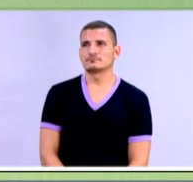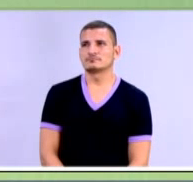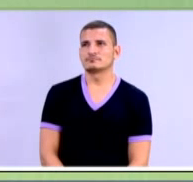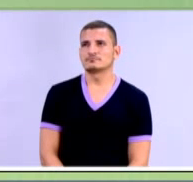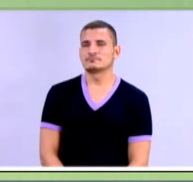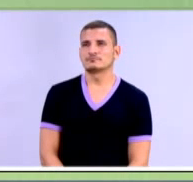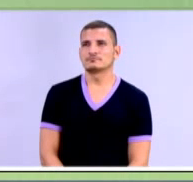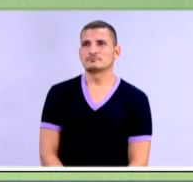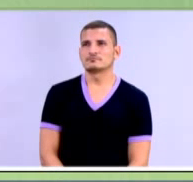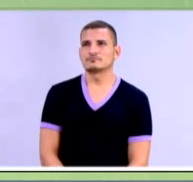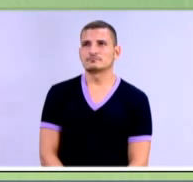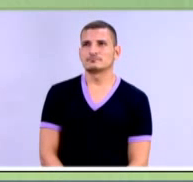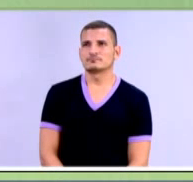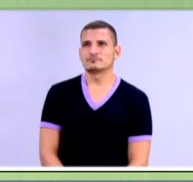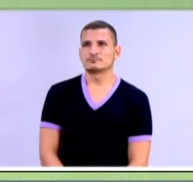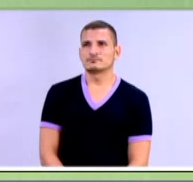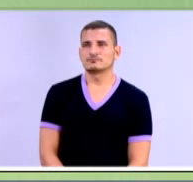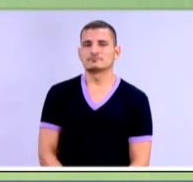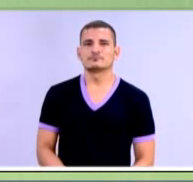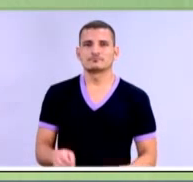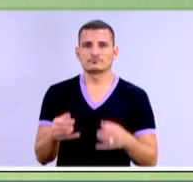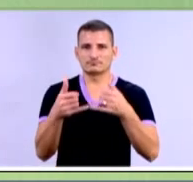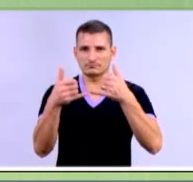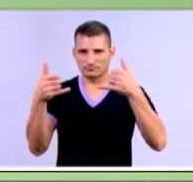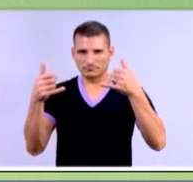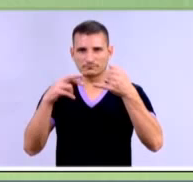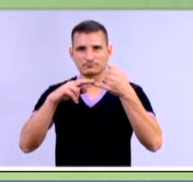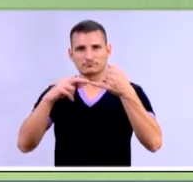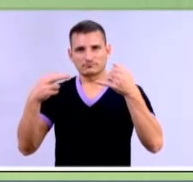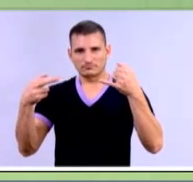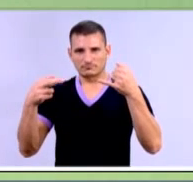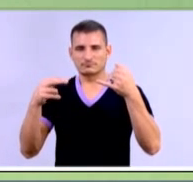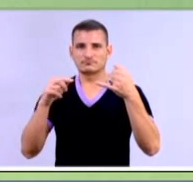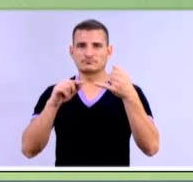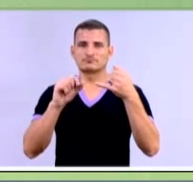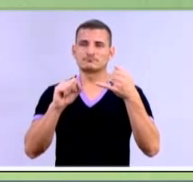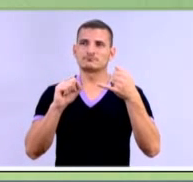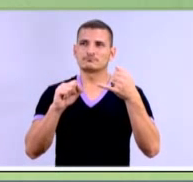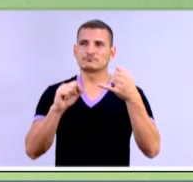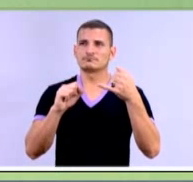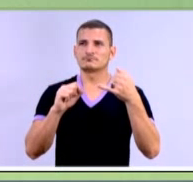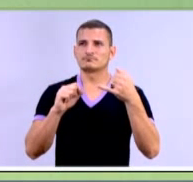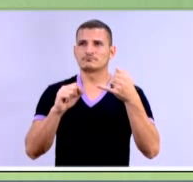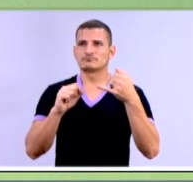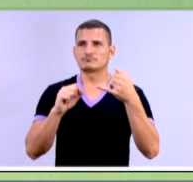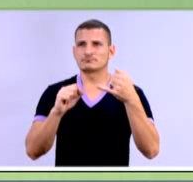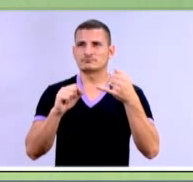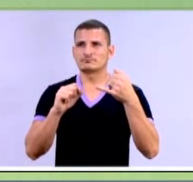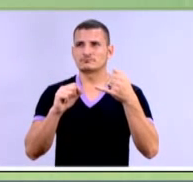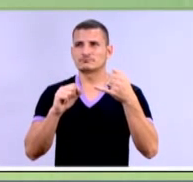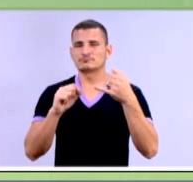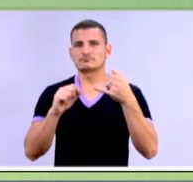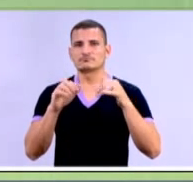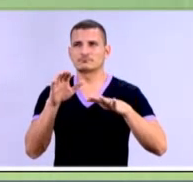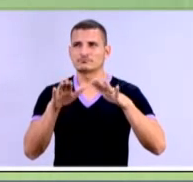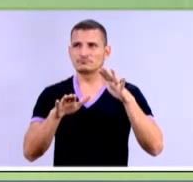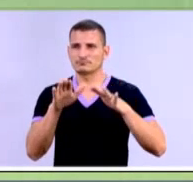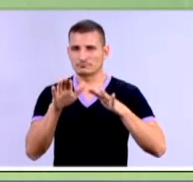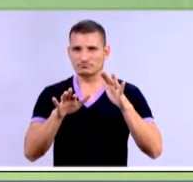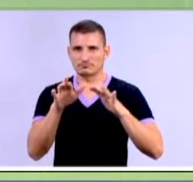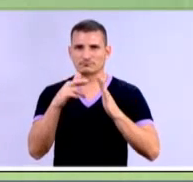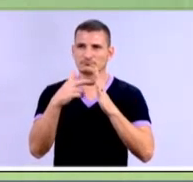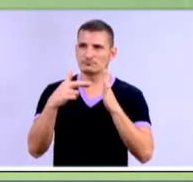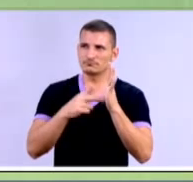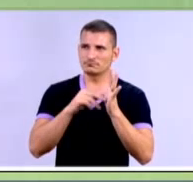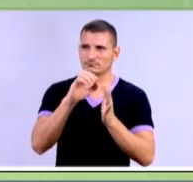trançados, né? Os cabos de par trançados, eles podem ser conectorizados conforme a normatização da EIA-TIA